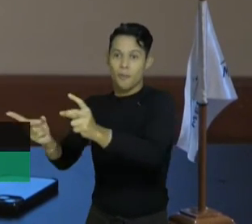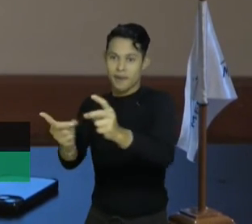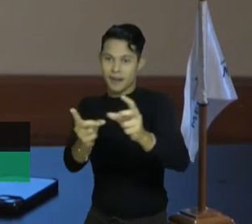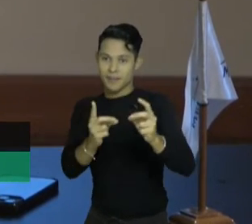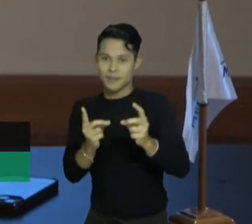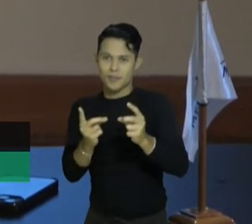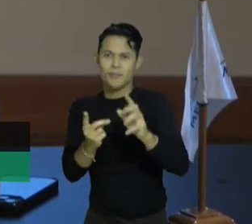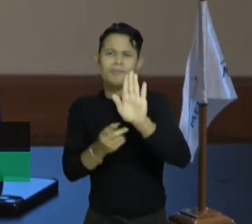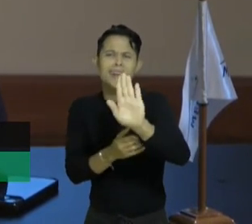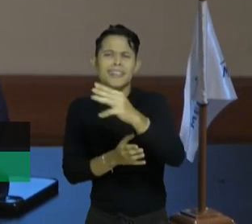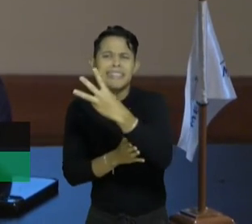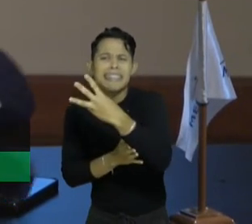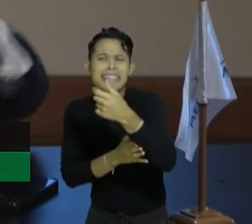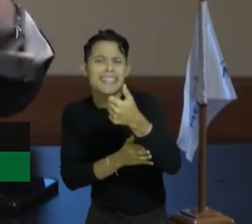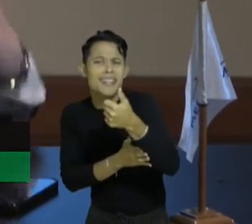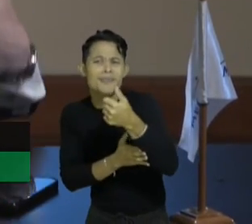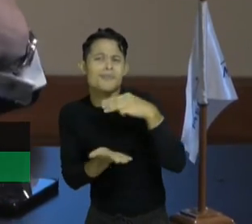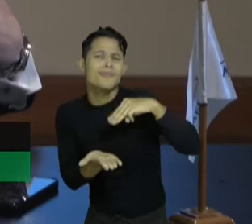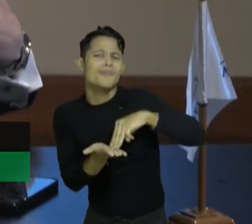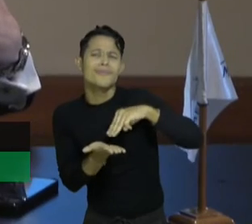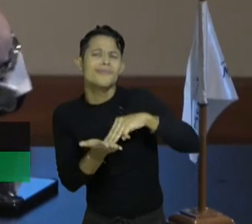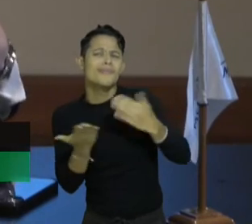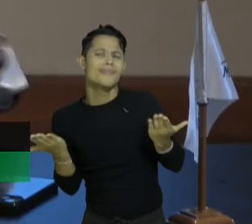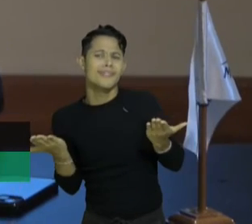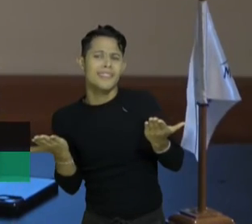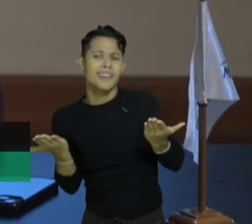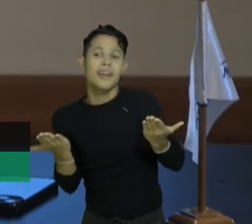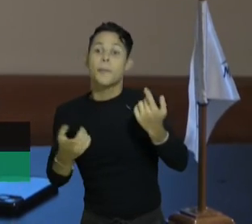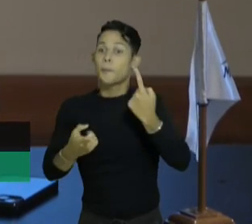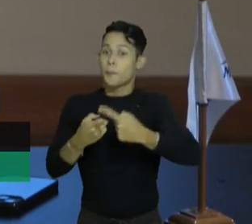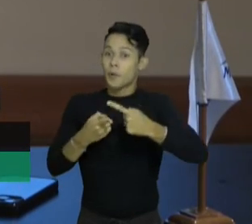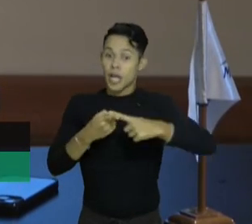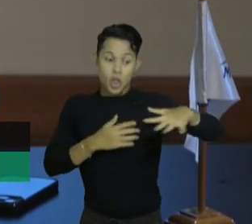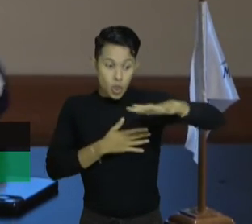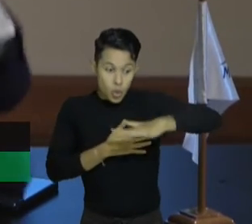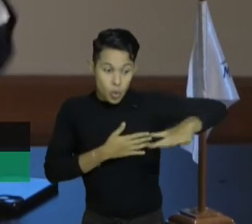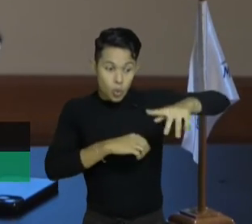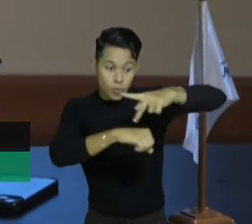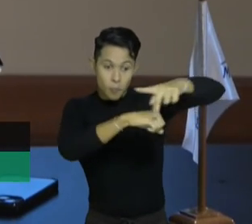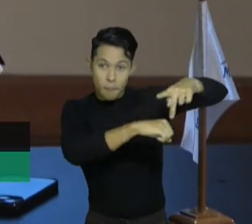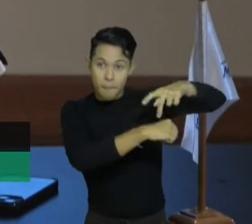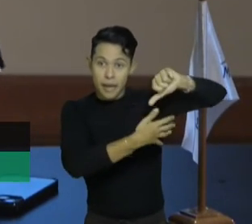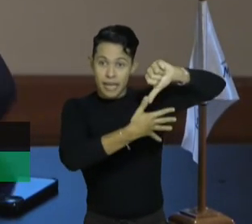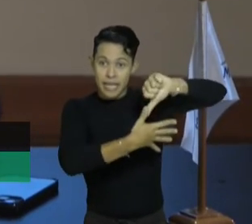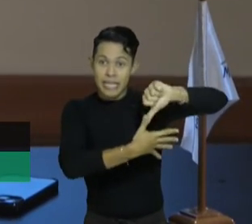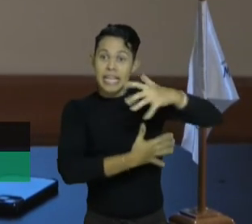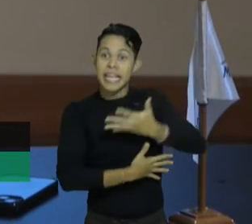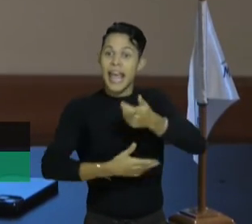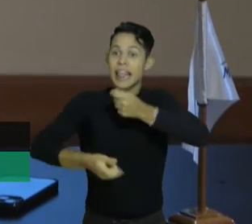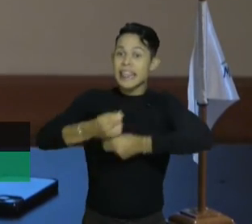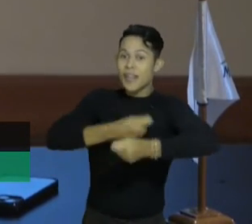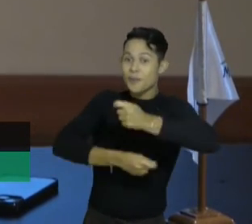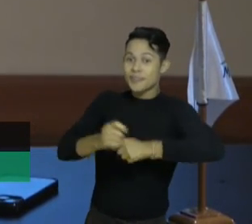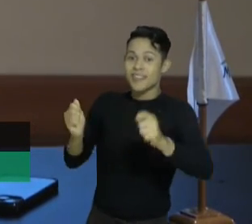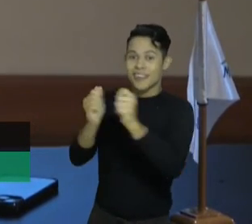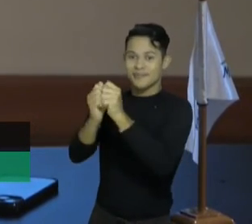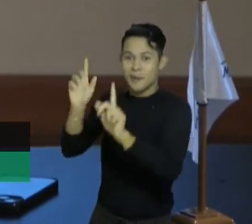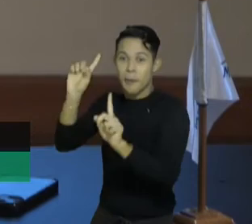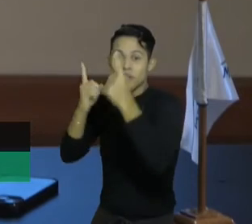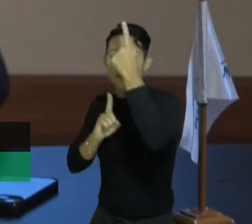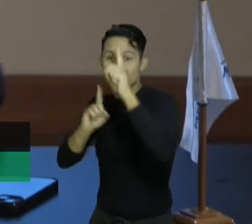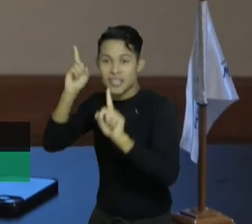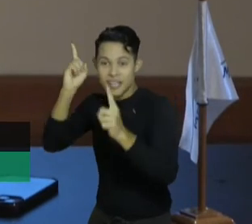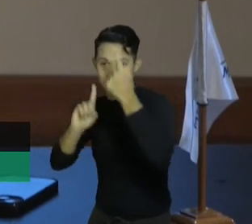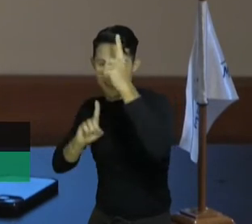ele tem 31 acordos de livre comércio todos os países da América do Sul querem negociar acordos com o Chile Por quê o Chile ele se